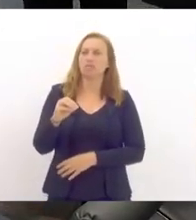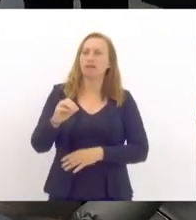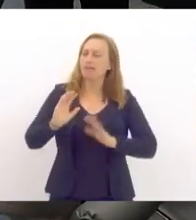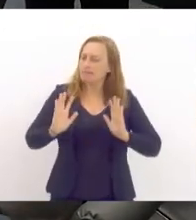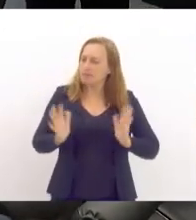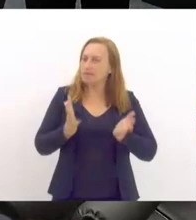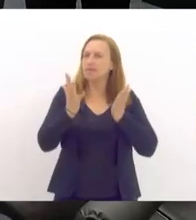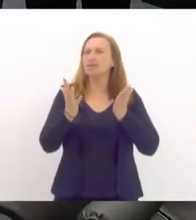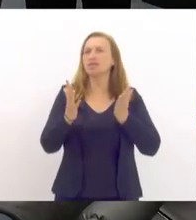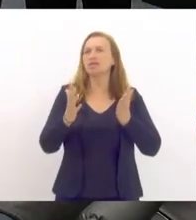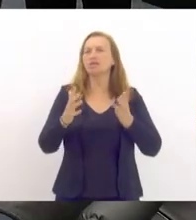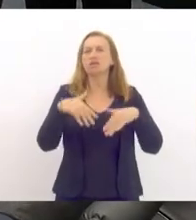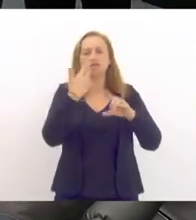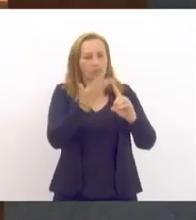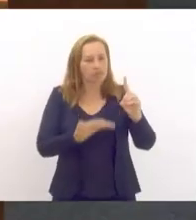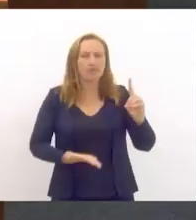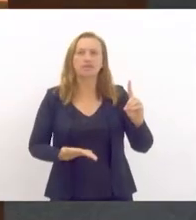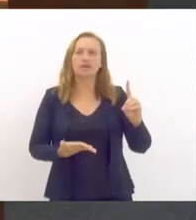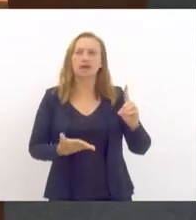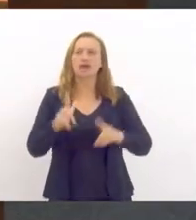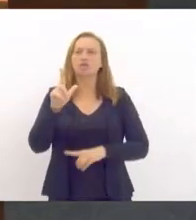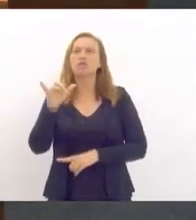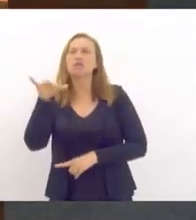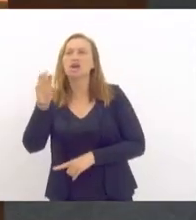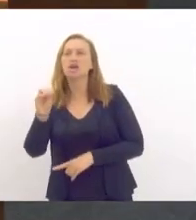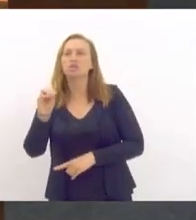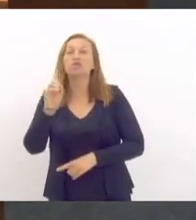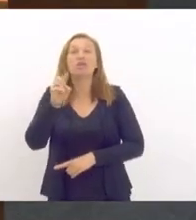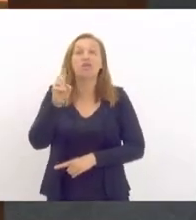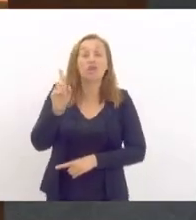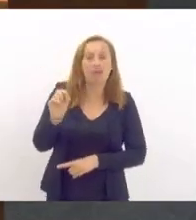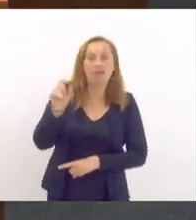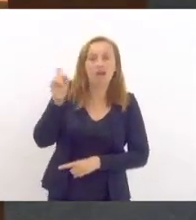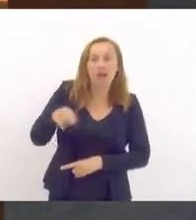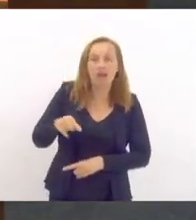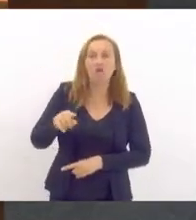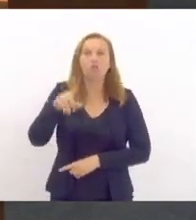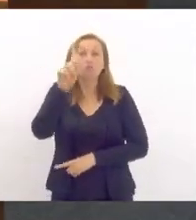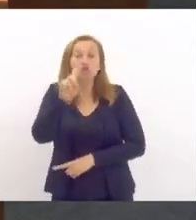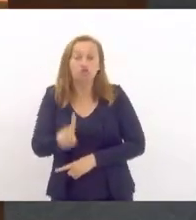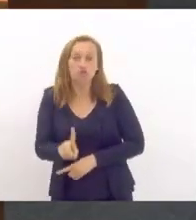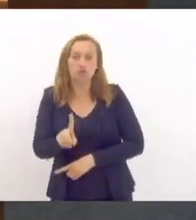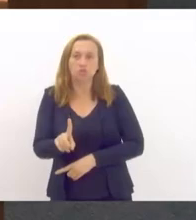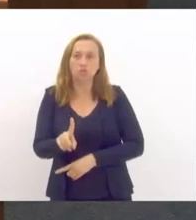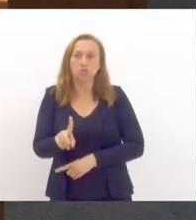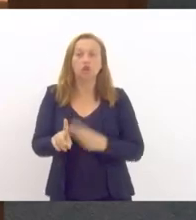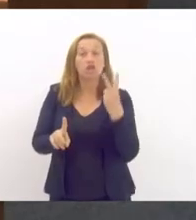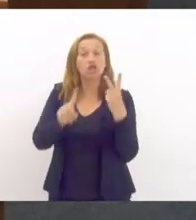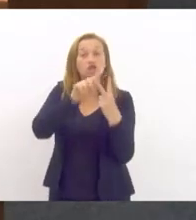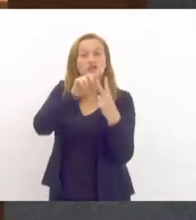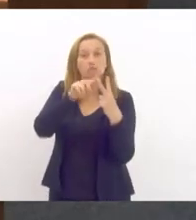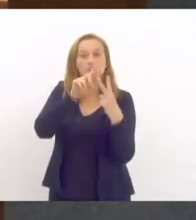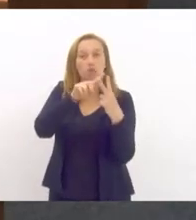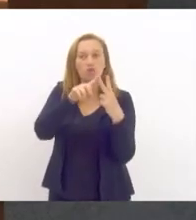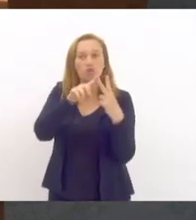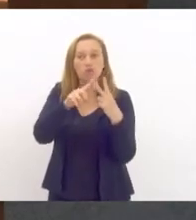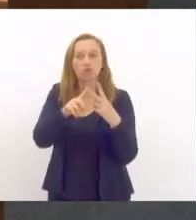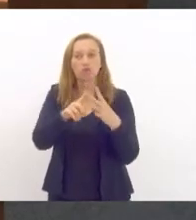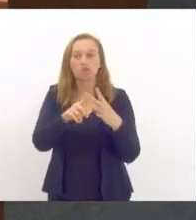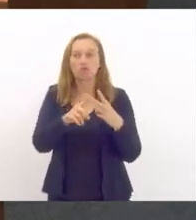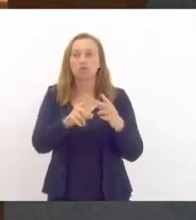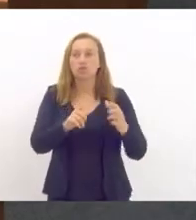de homenagear o Luciano que é o diretor de dois veículos de comunicação